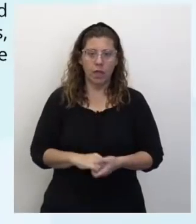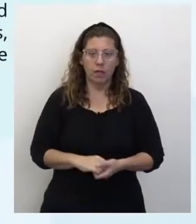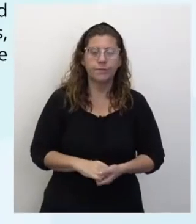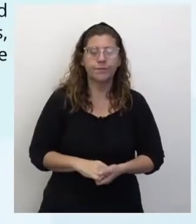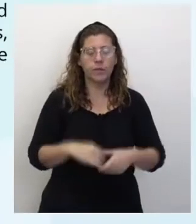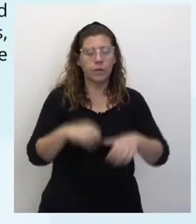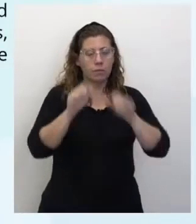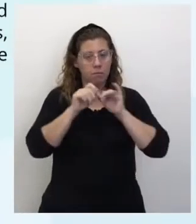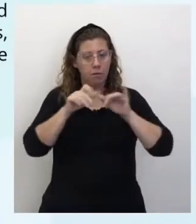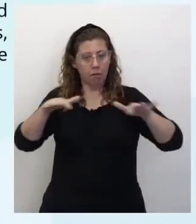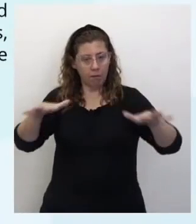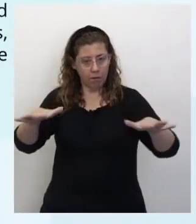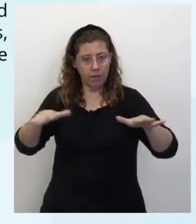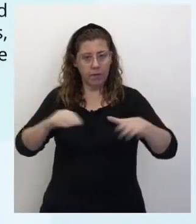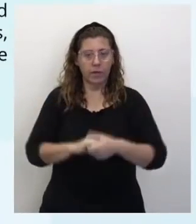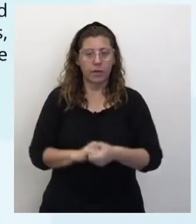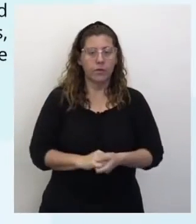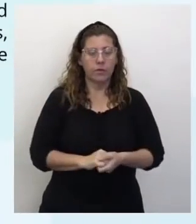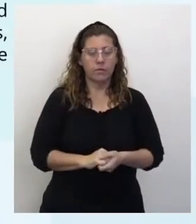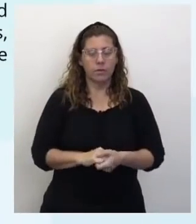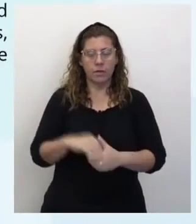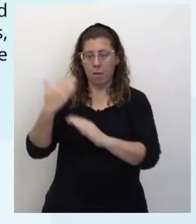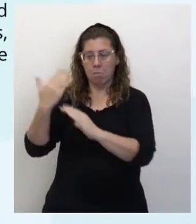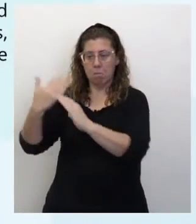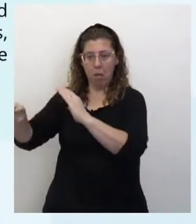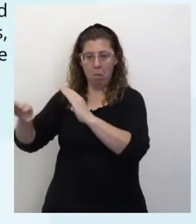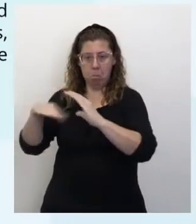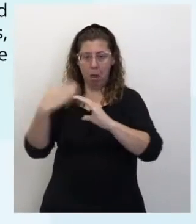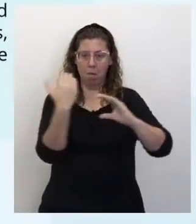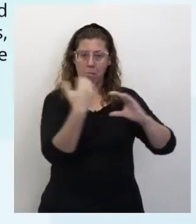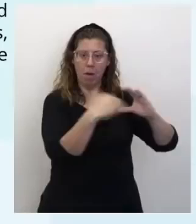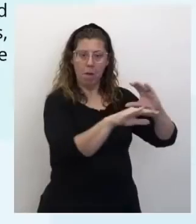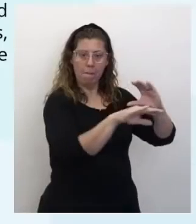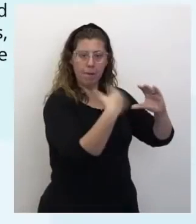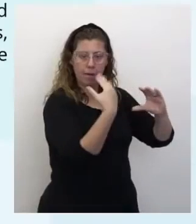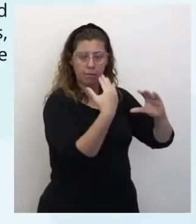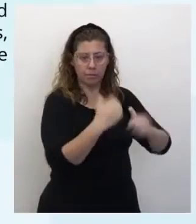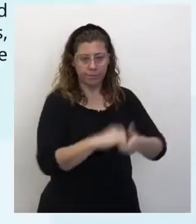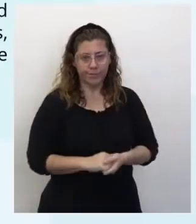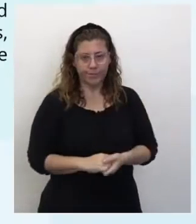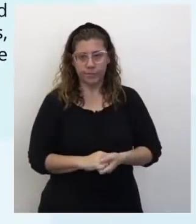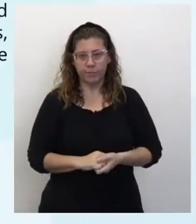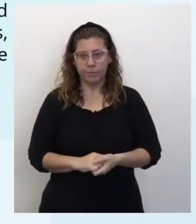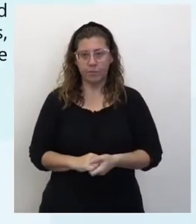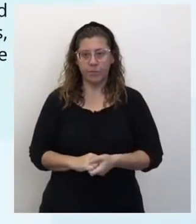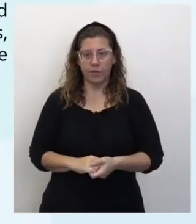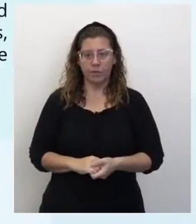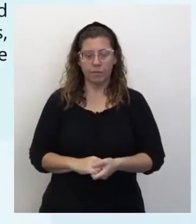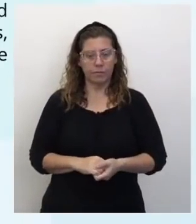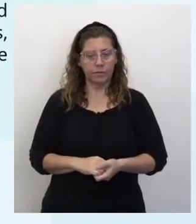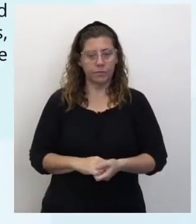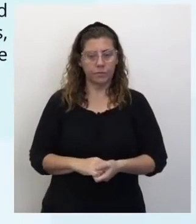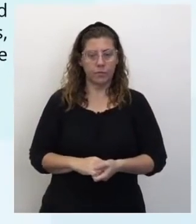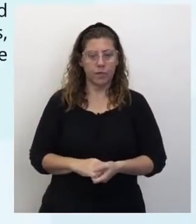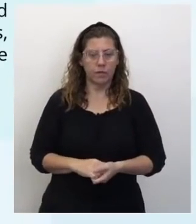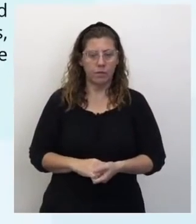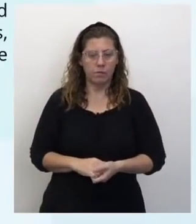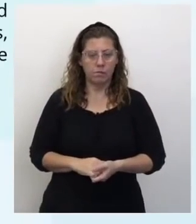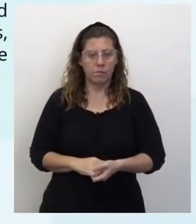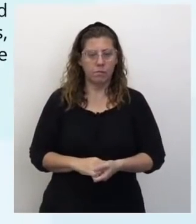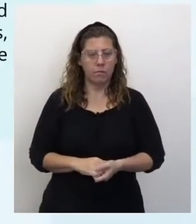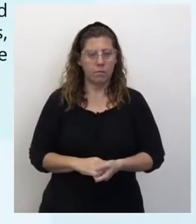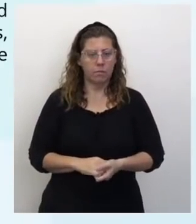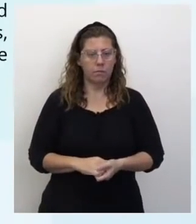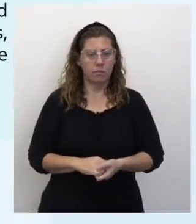uma pessoa copia e manda para outra. One idea is that culture builds in a way similar to living